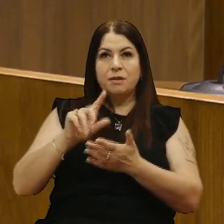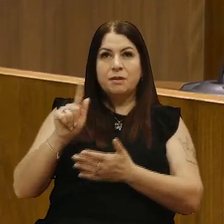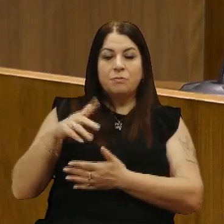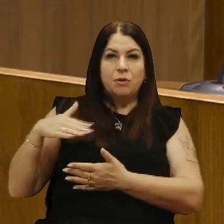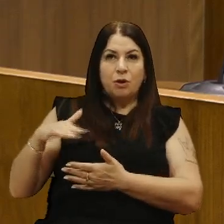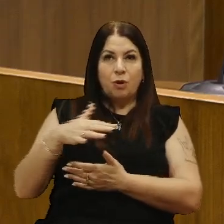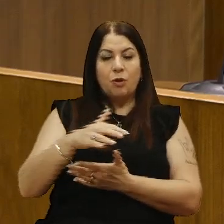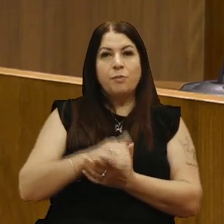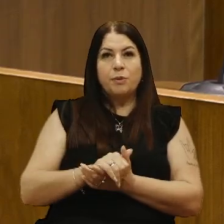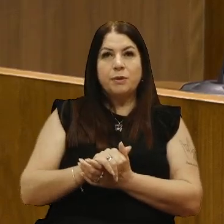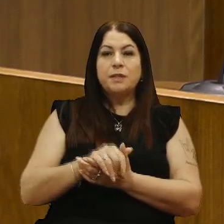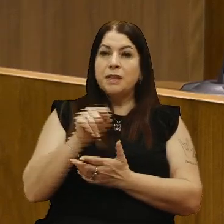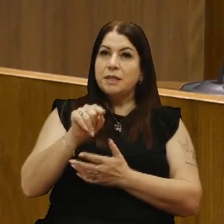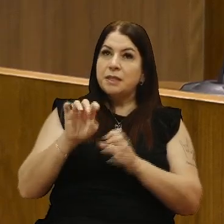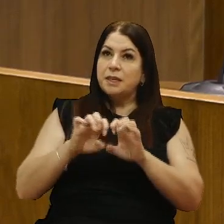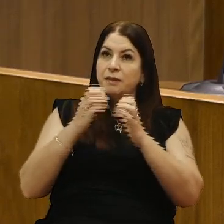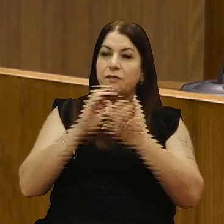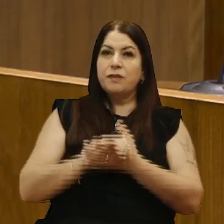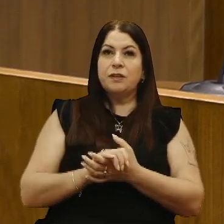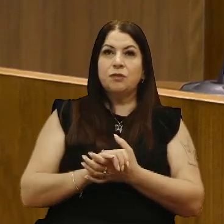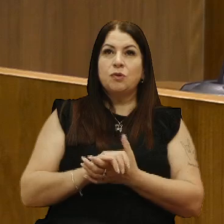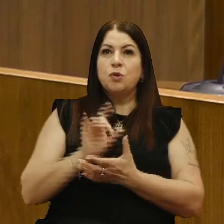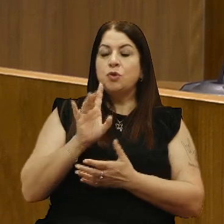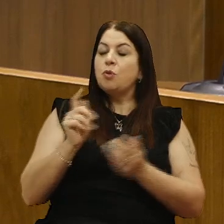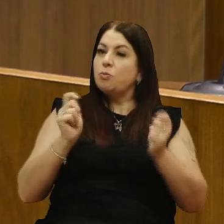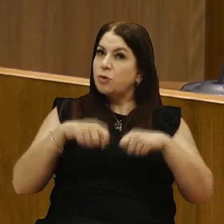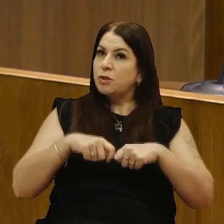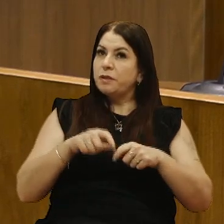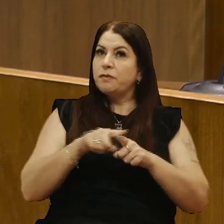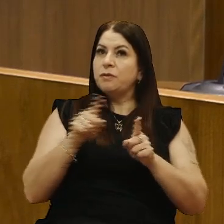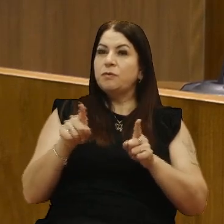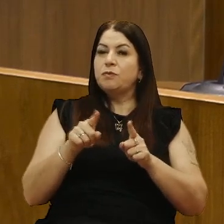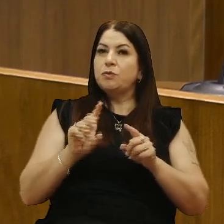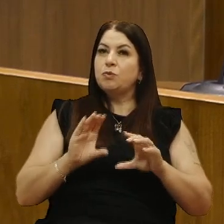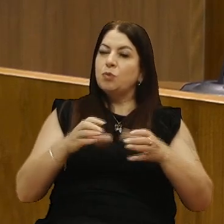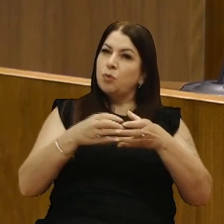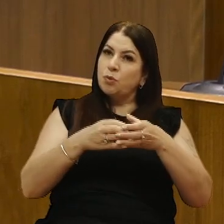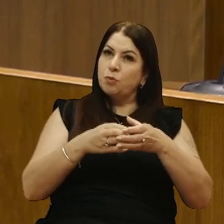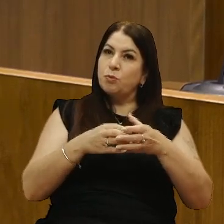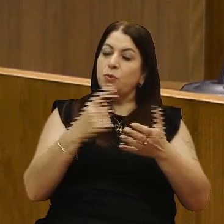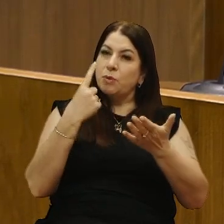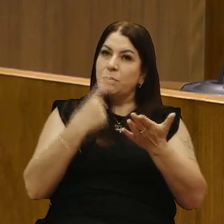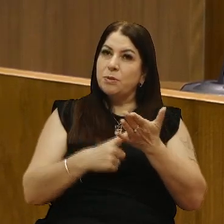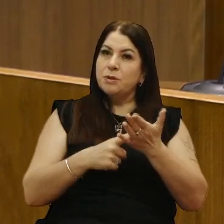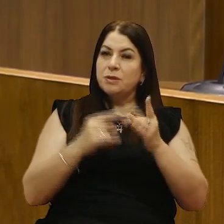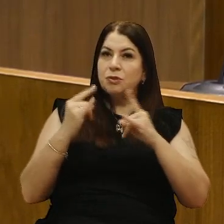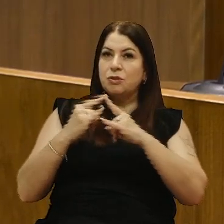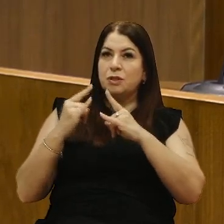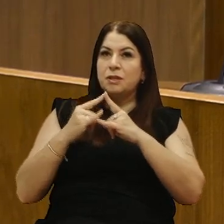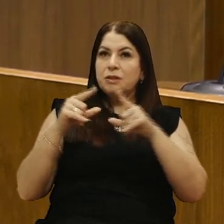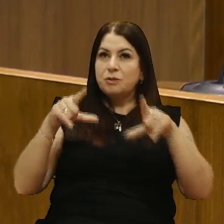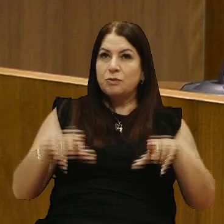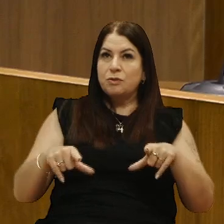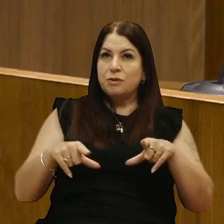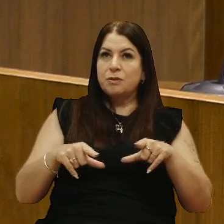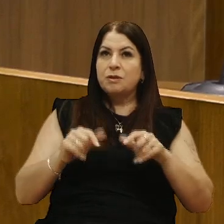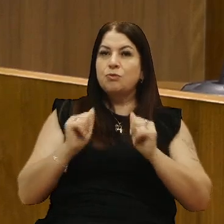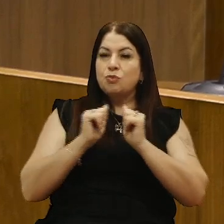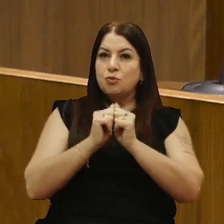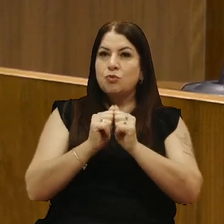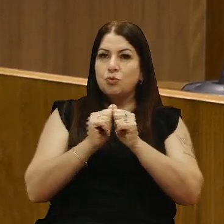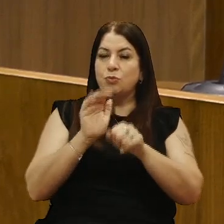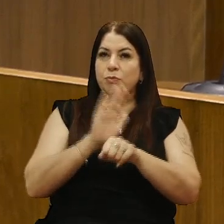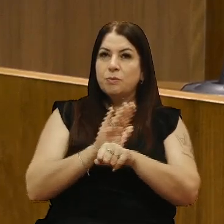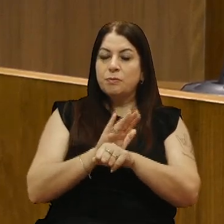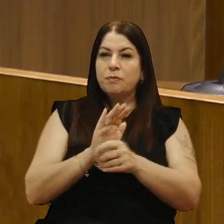Galópolis. Esse evento só é possível graças ao conjunto e ao compromisso das entidades locais que caminham lado a